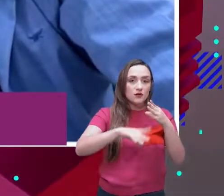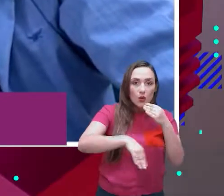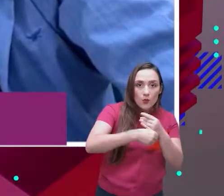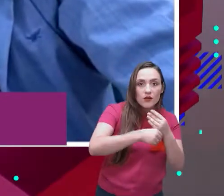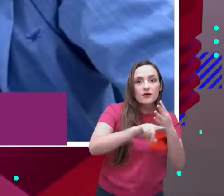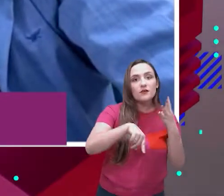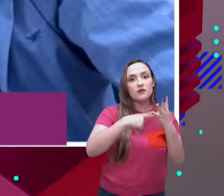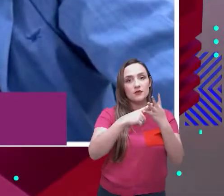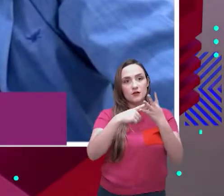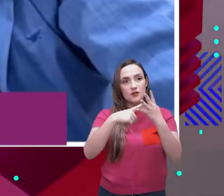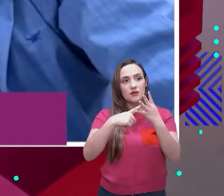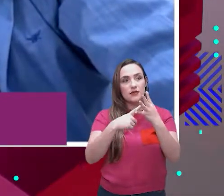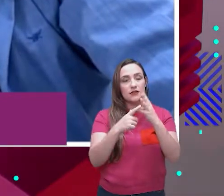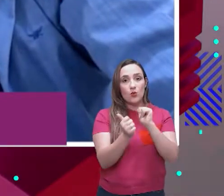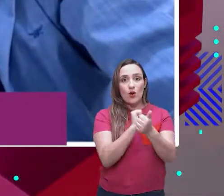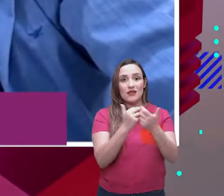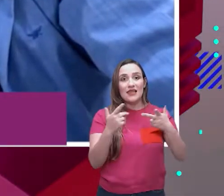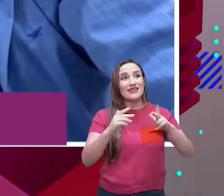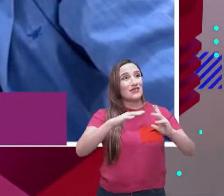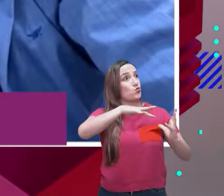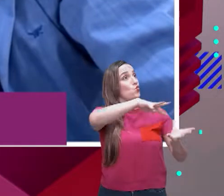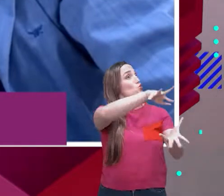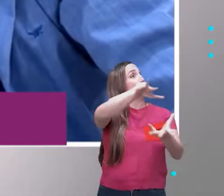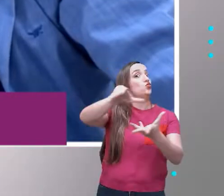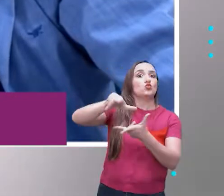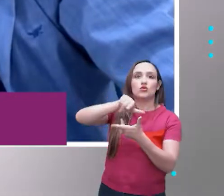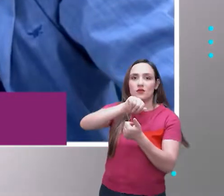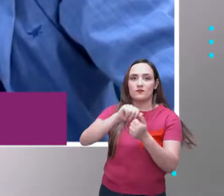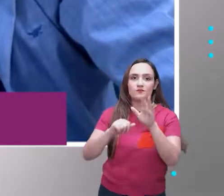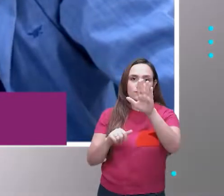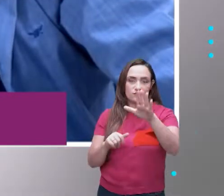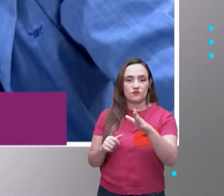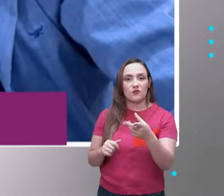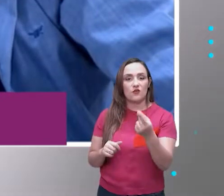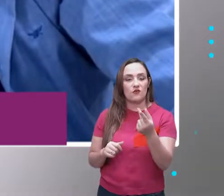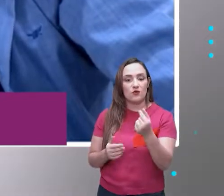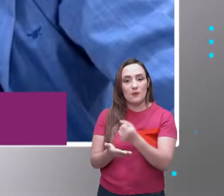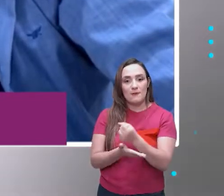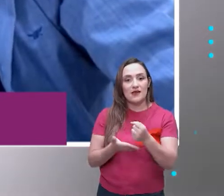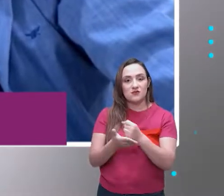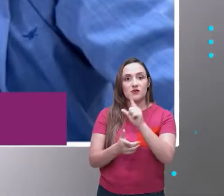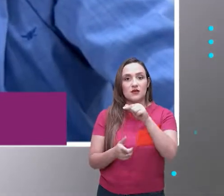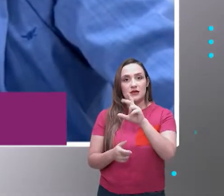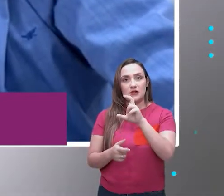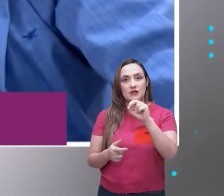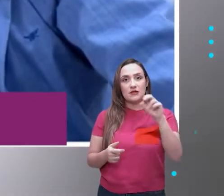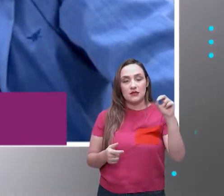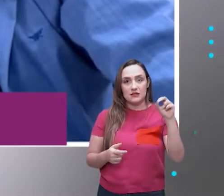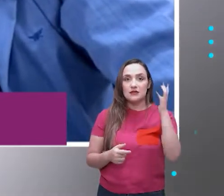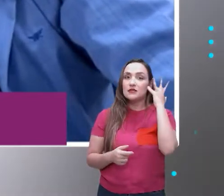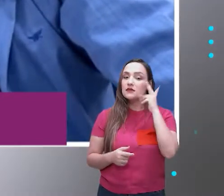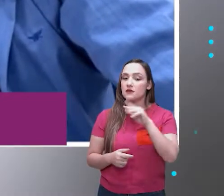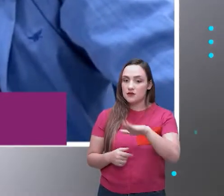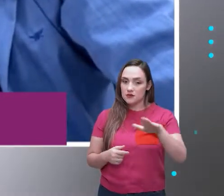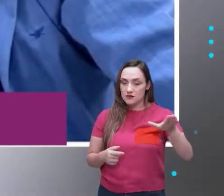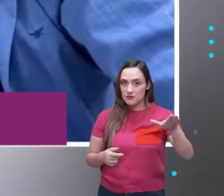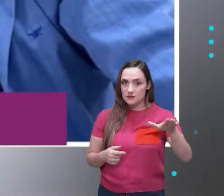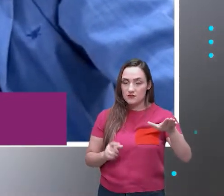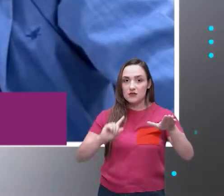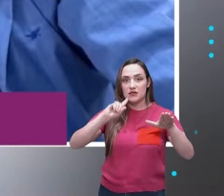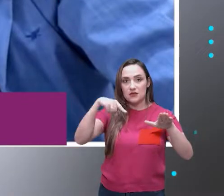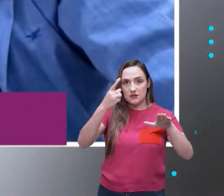complementar paralímpico e o atleta internacional. Veja bem, o menor valor que a gente paga é de R$ 500 na